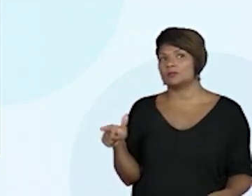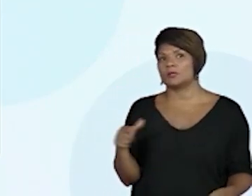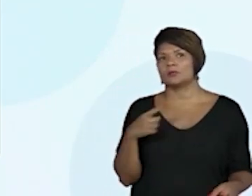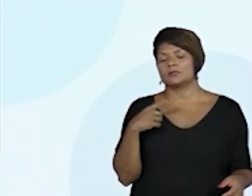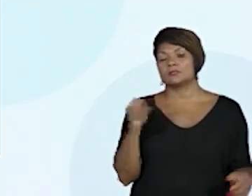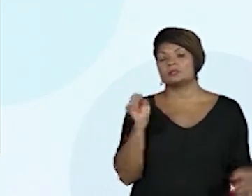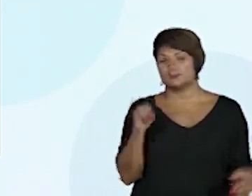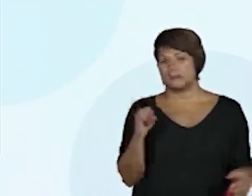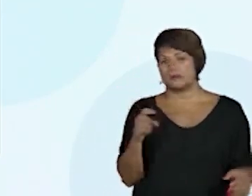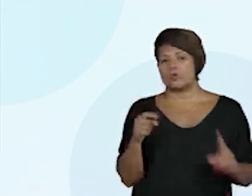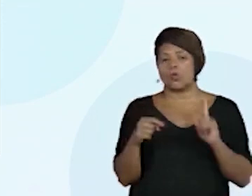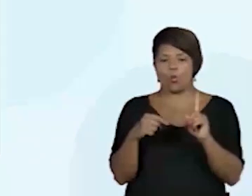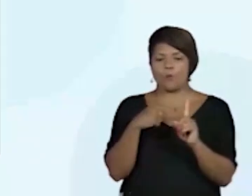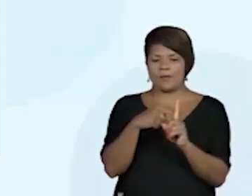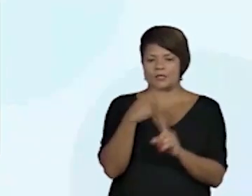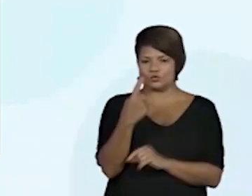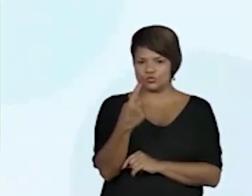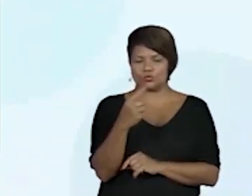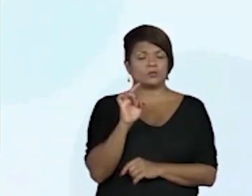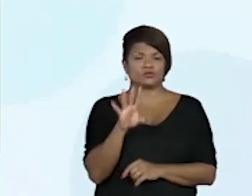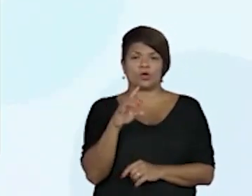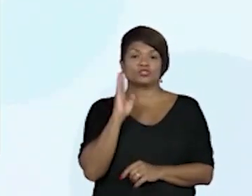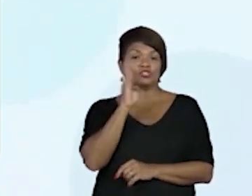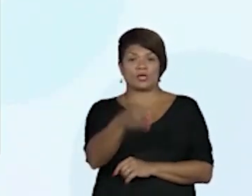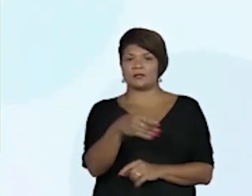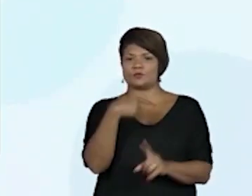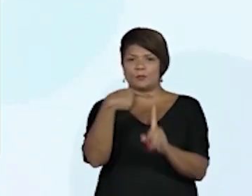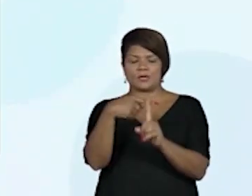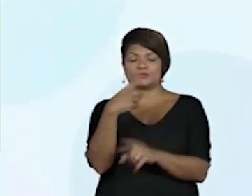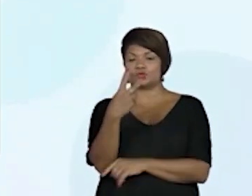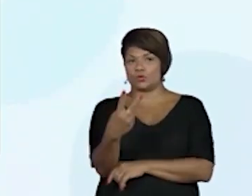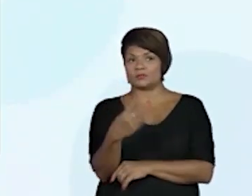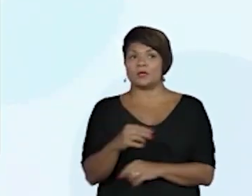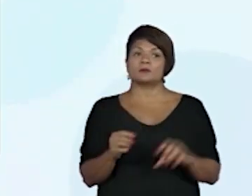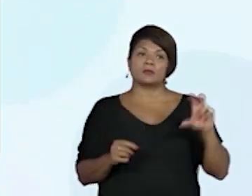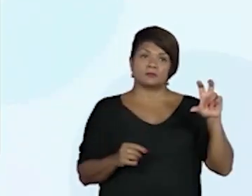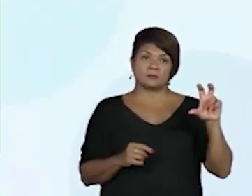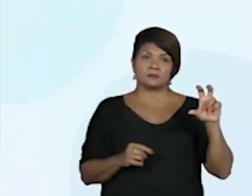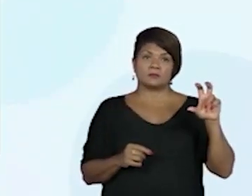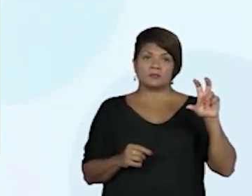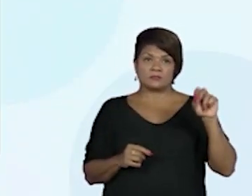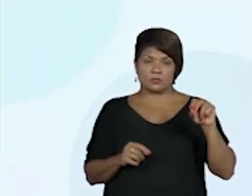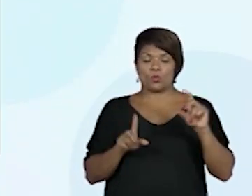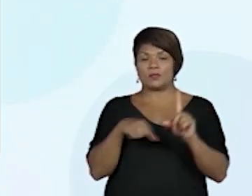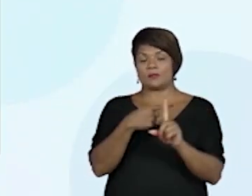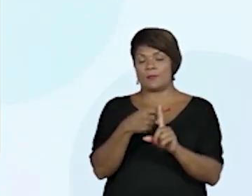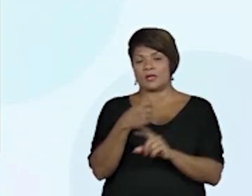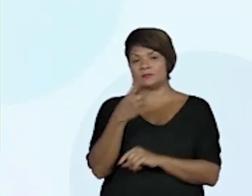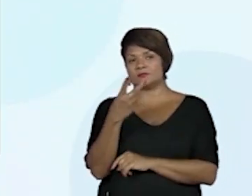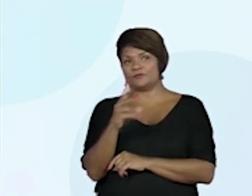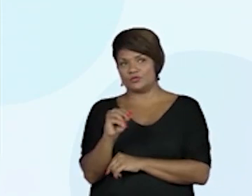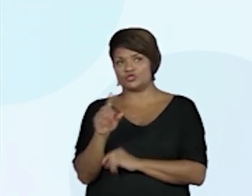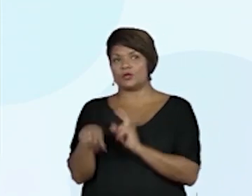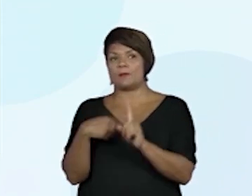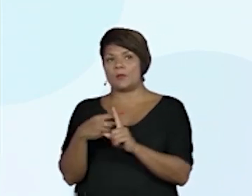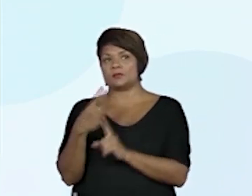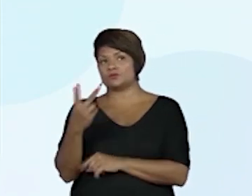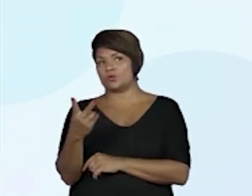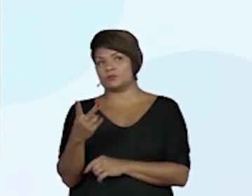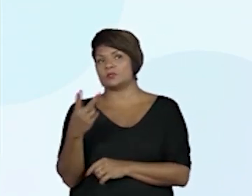de colocar um mais um, só o mais 2. Então ficaria 50 mais 20 mais 2, que também daria 72.